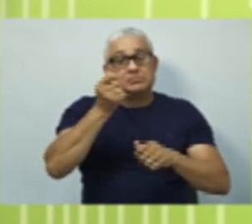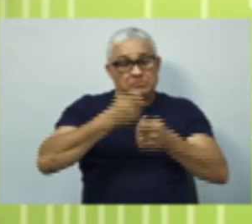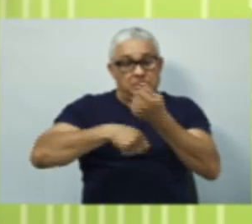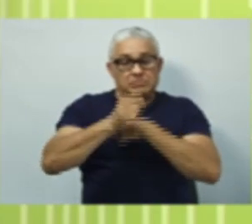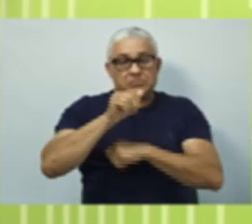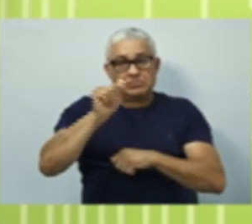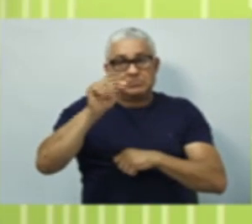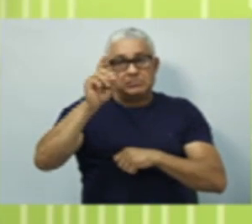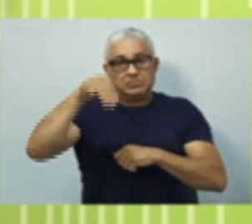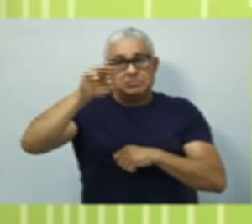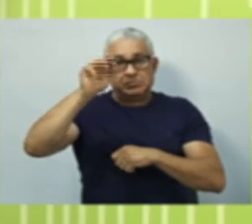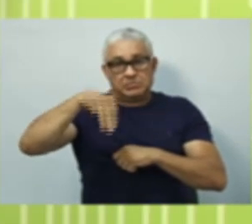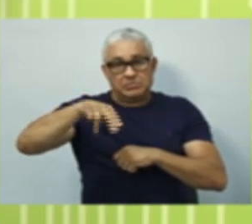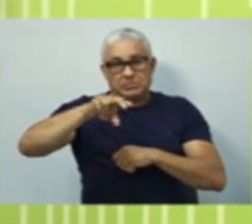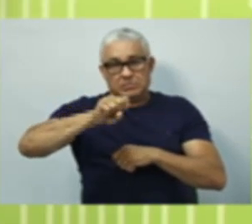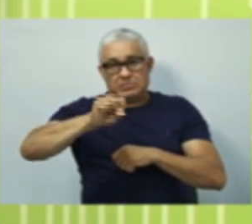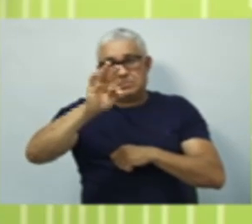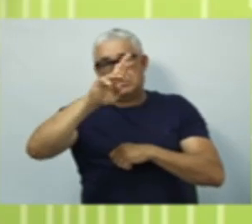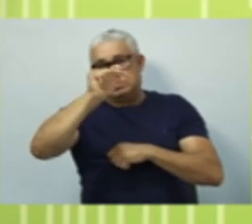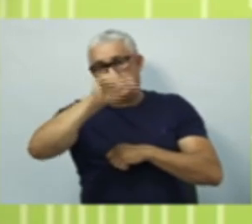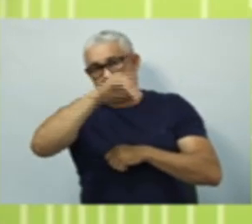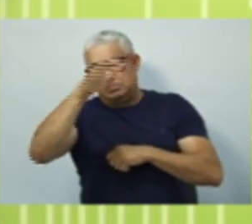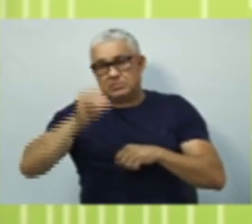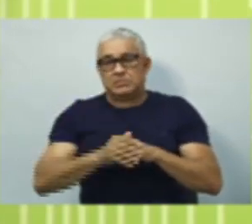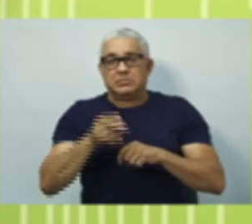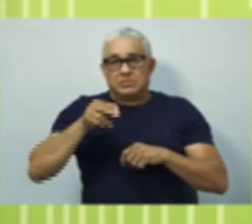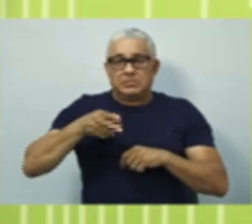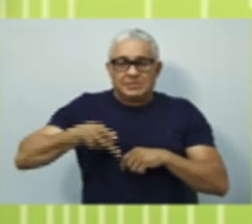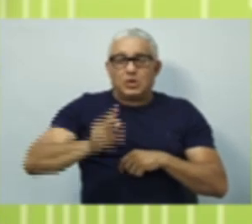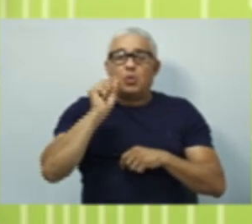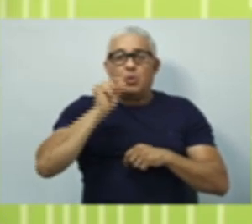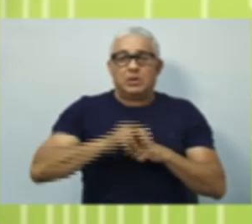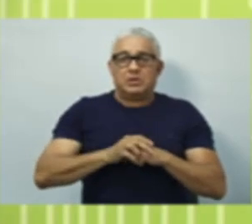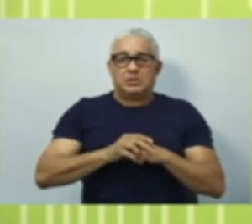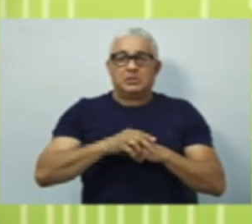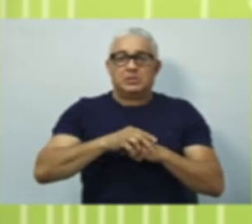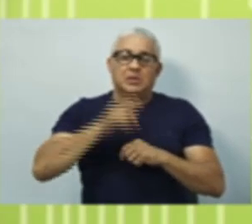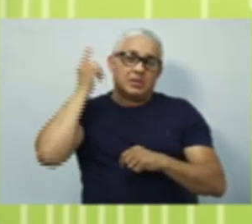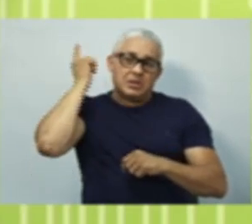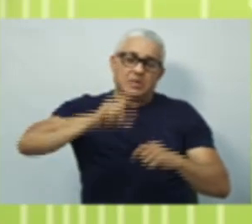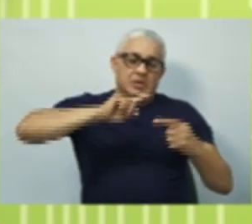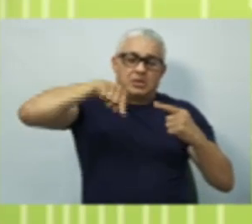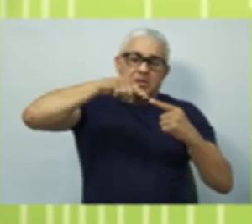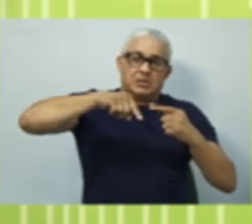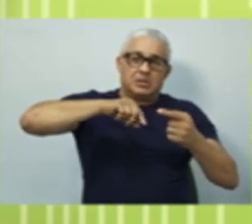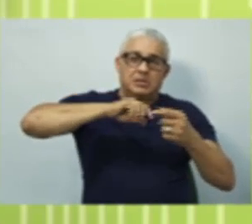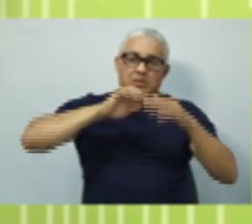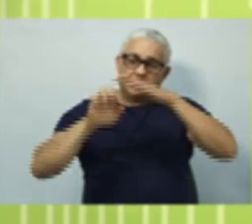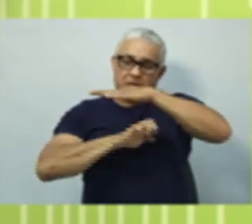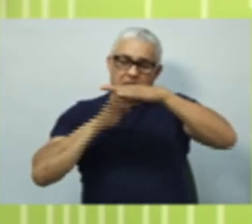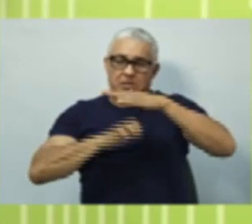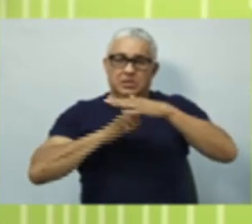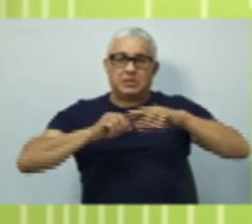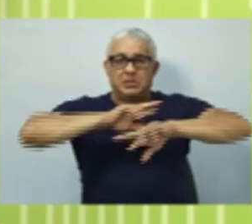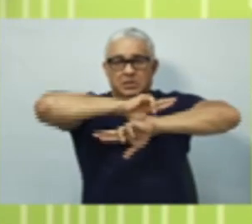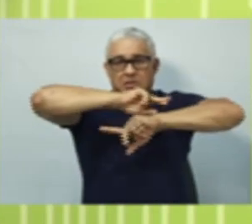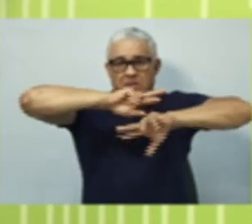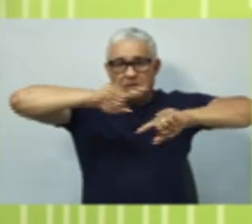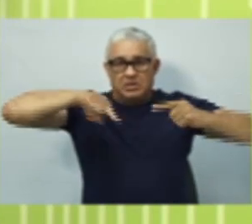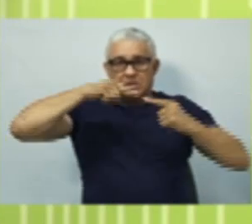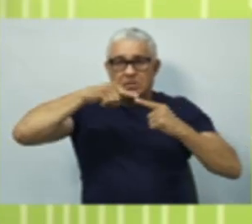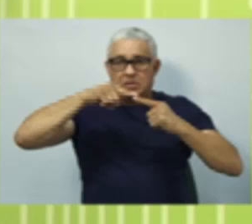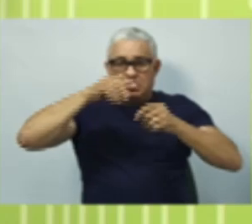administração ela vai sempre buscar realizar objetivos organizacionais. Através da realização de